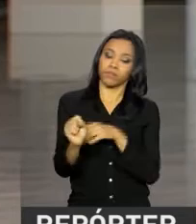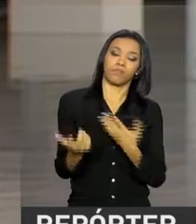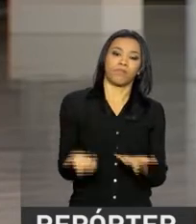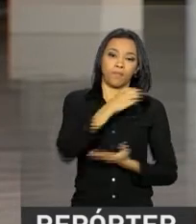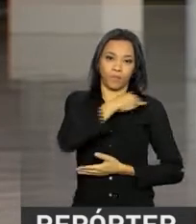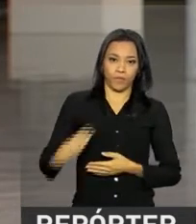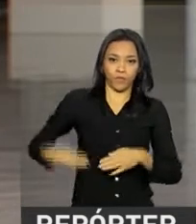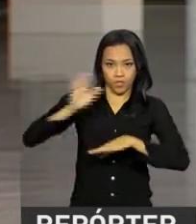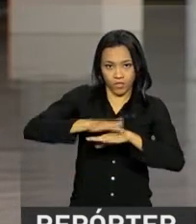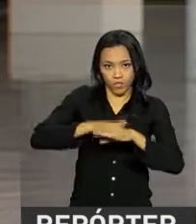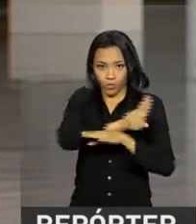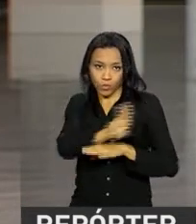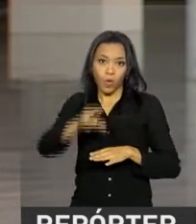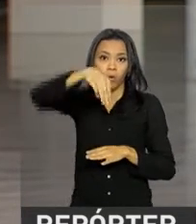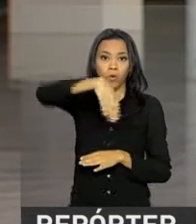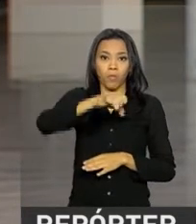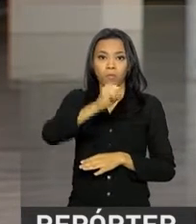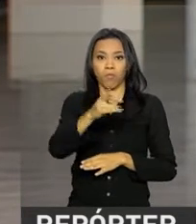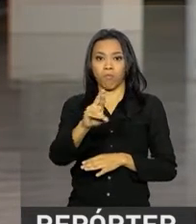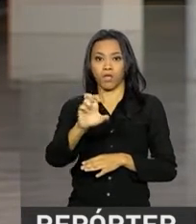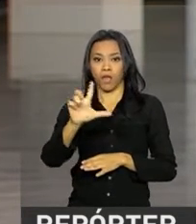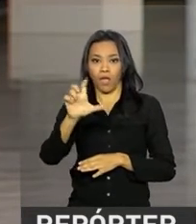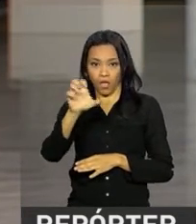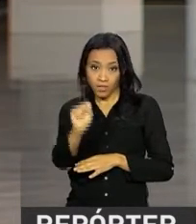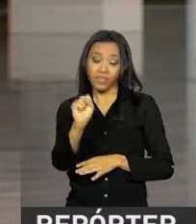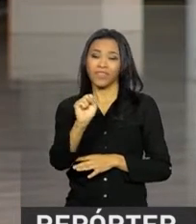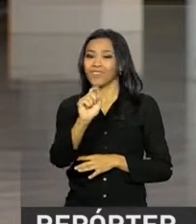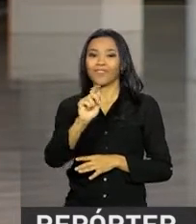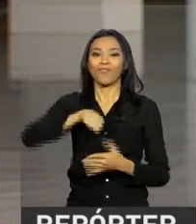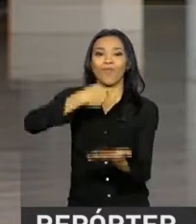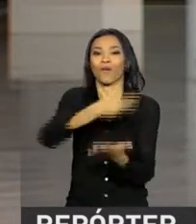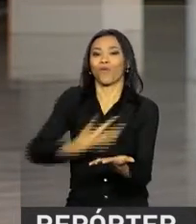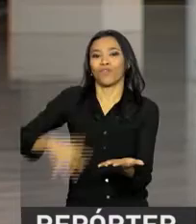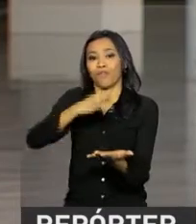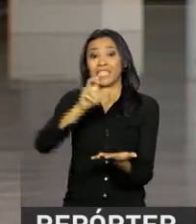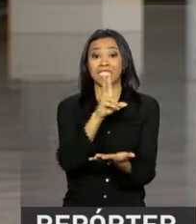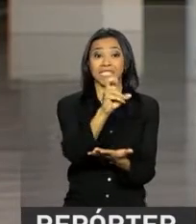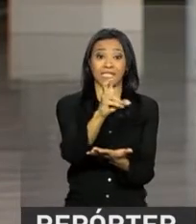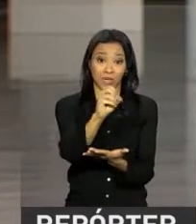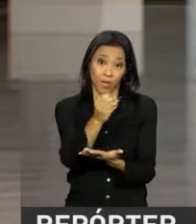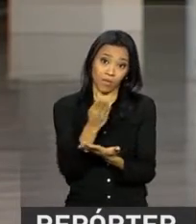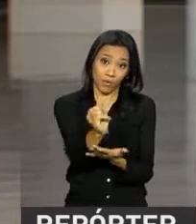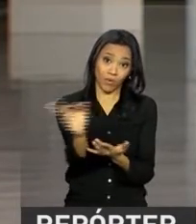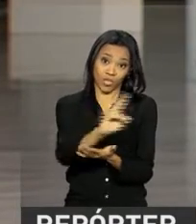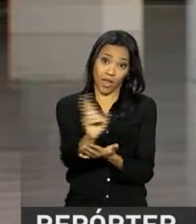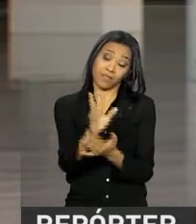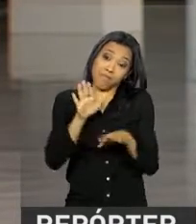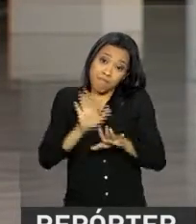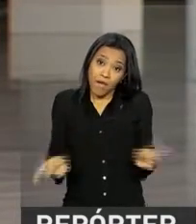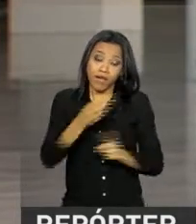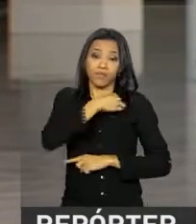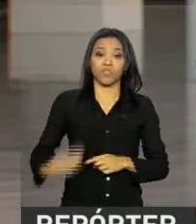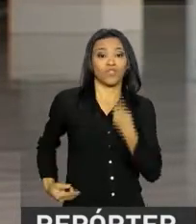e henrique meirelles os estados deixaram de pagar o governo federal 50 bilhões de reais até 2018 mas segundo meirelles não se